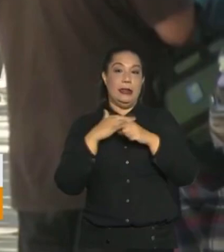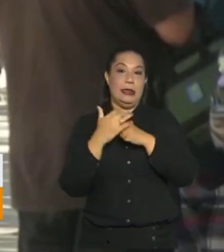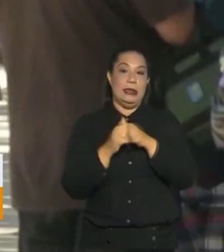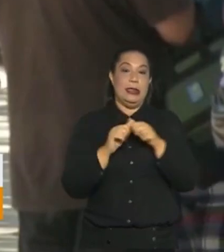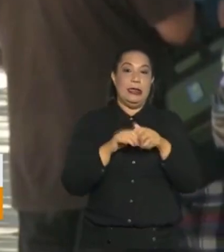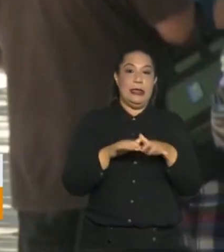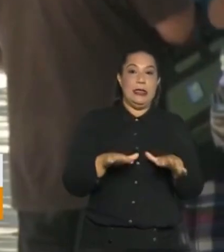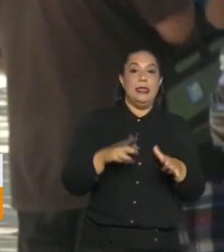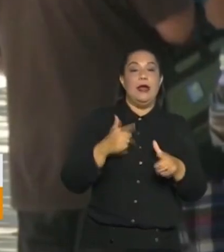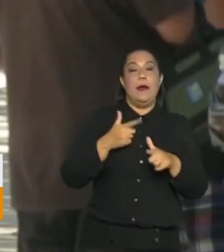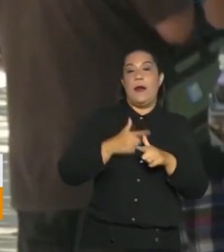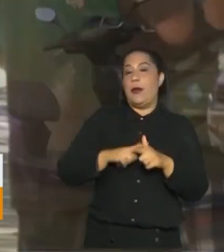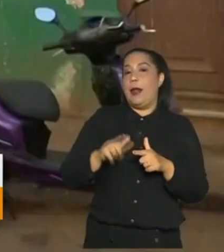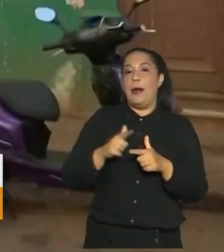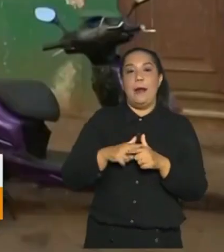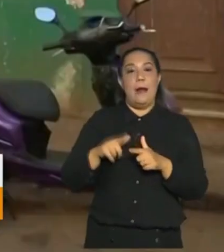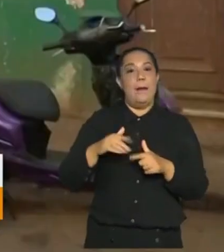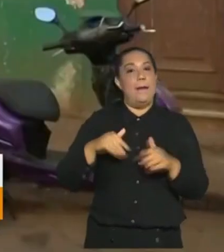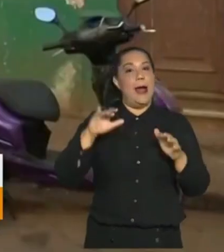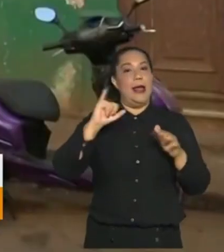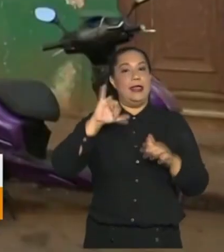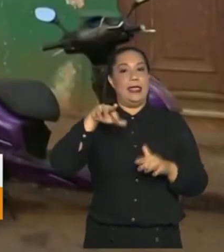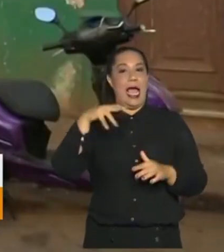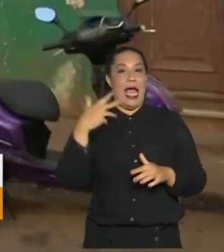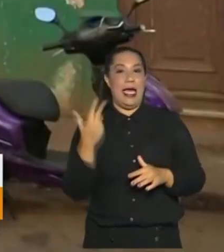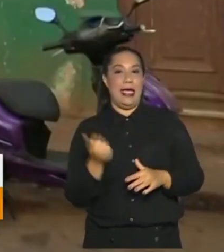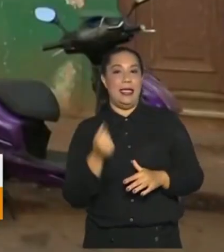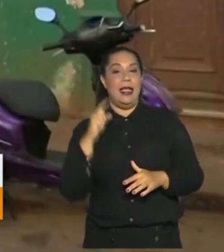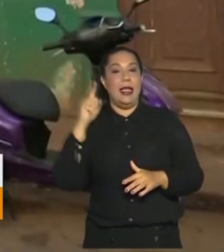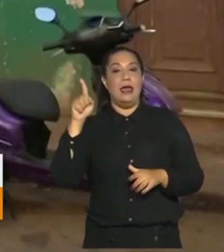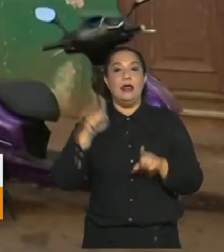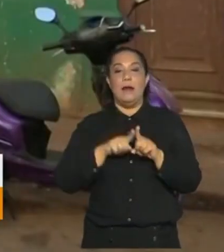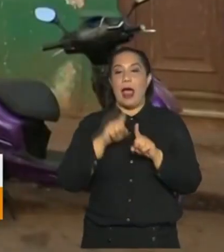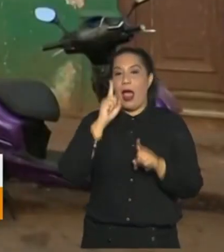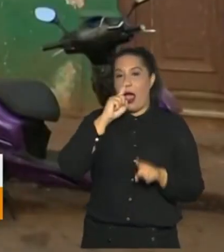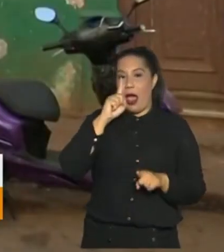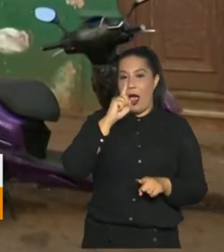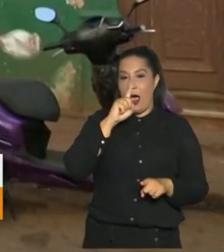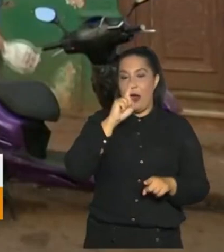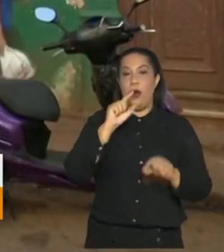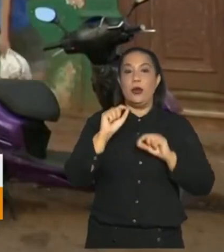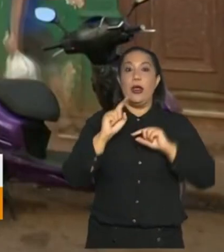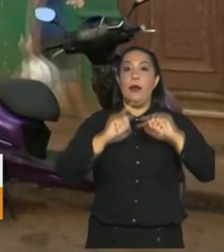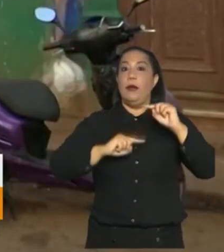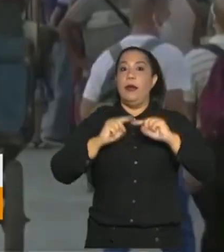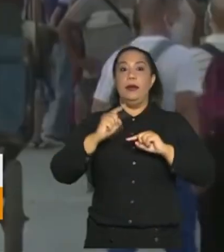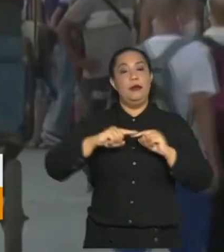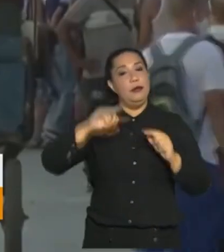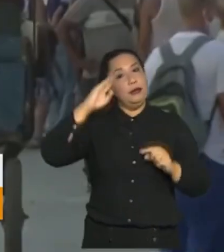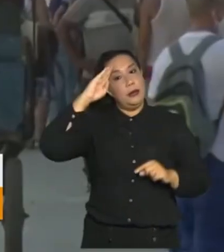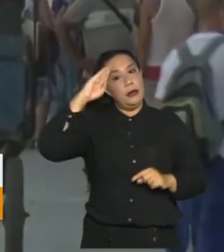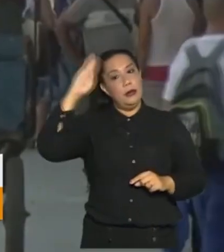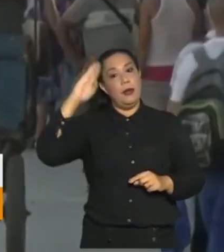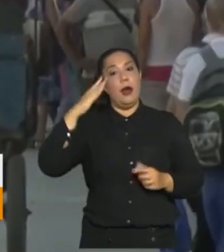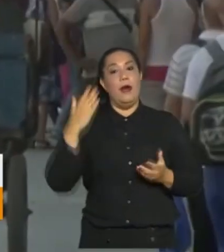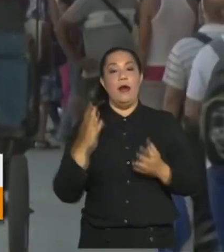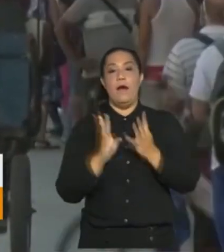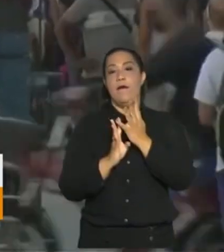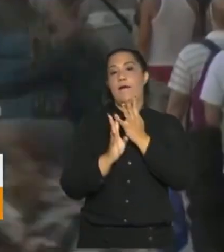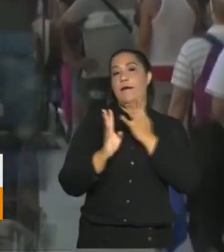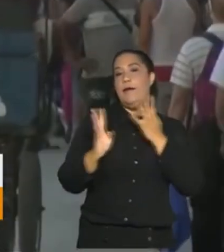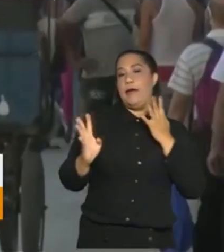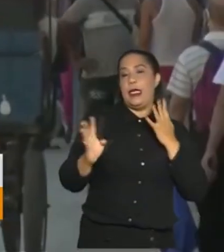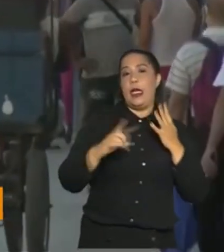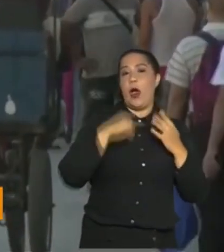e reforçar o bloqueio, apesar das resoluções da Assembleia Geral da Organização